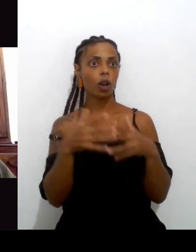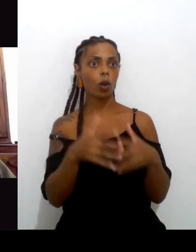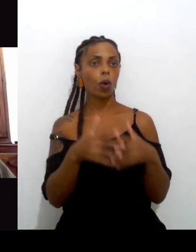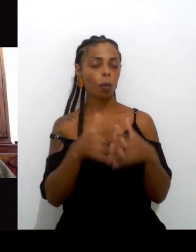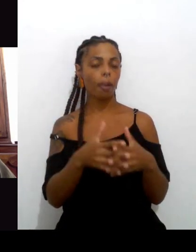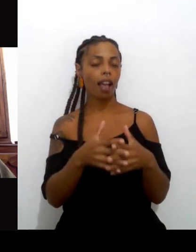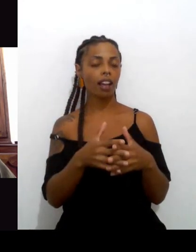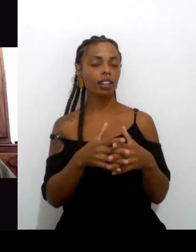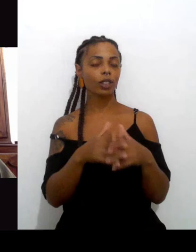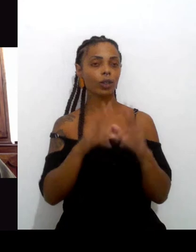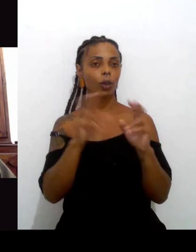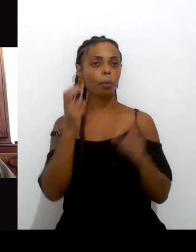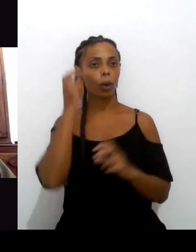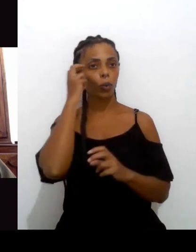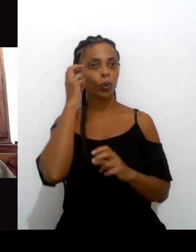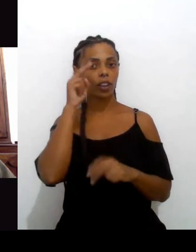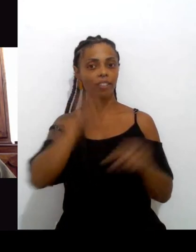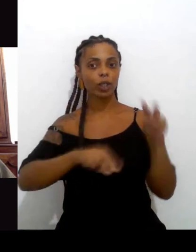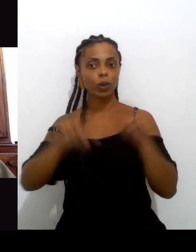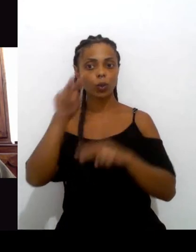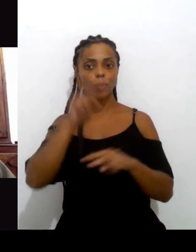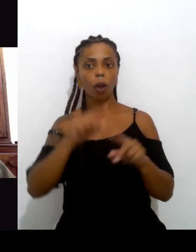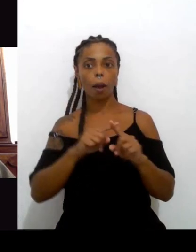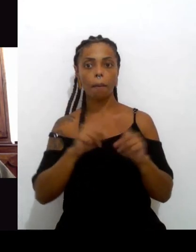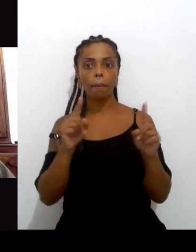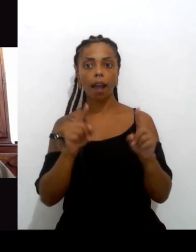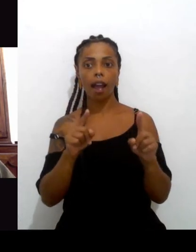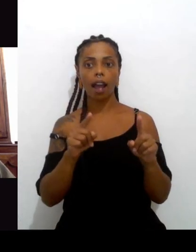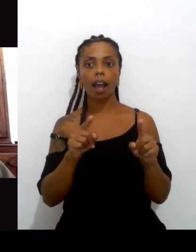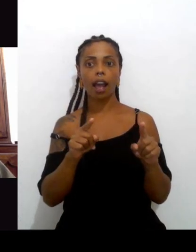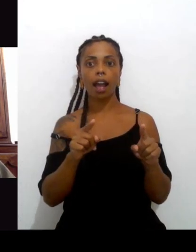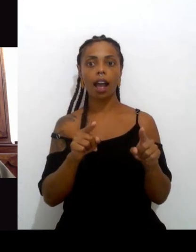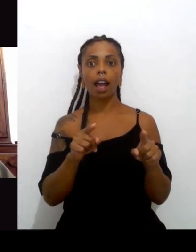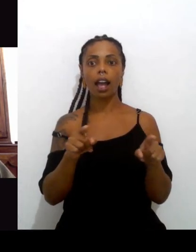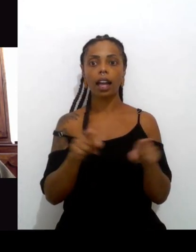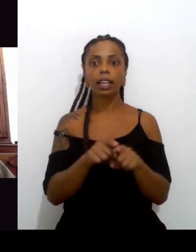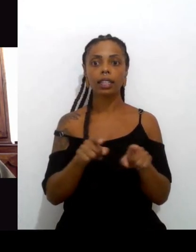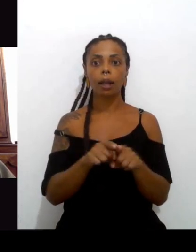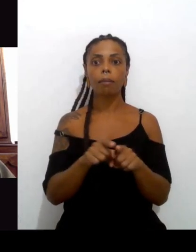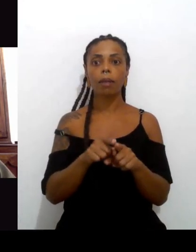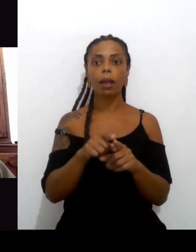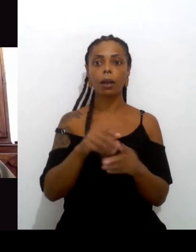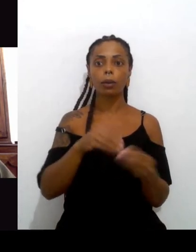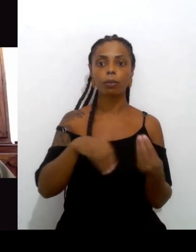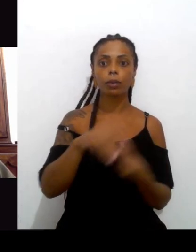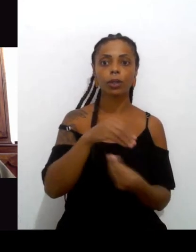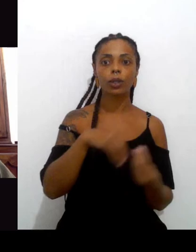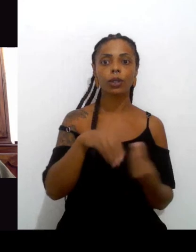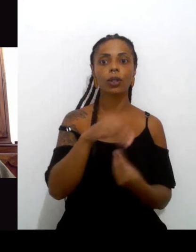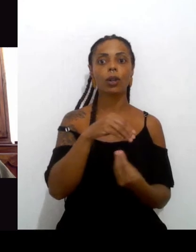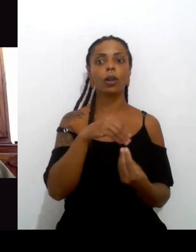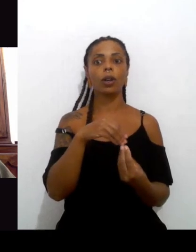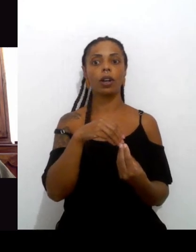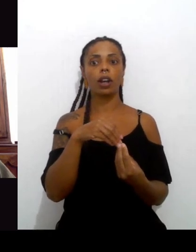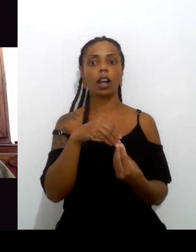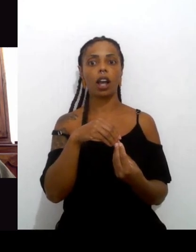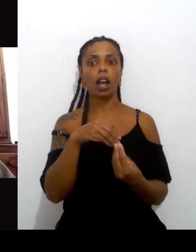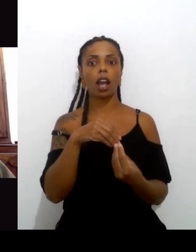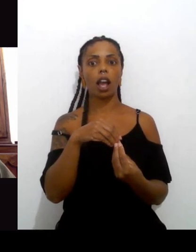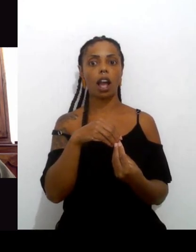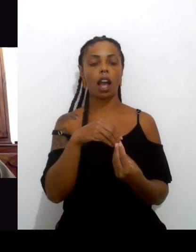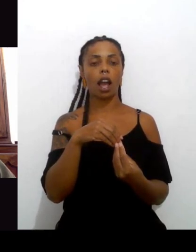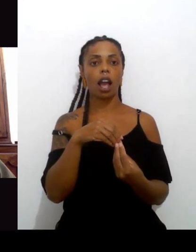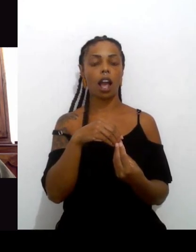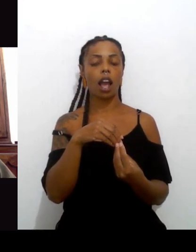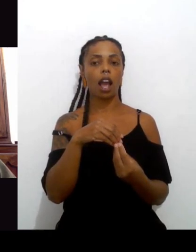é mas também misturam né com diversos episódios pessoais é muitas dessas figuras